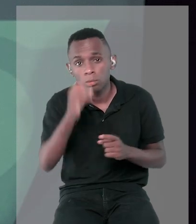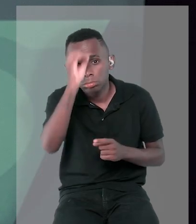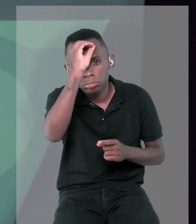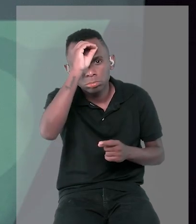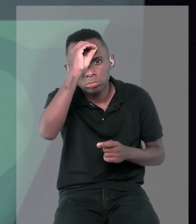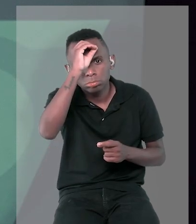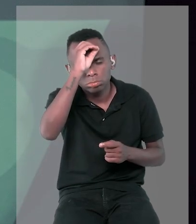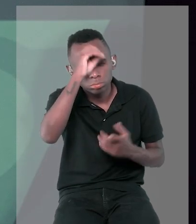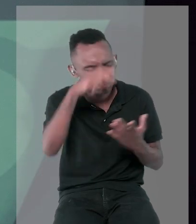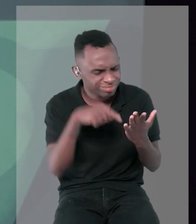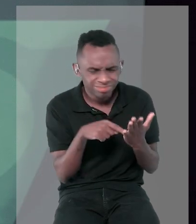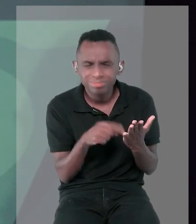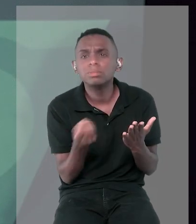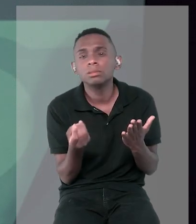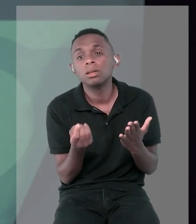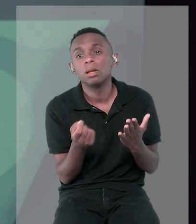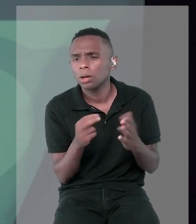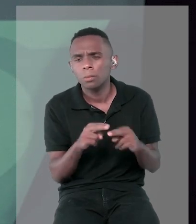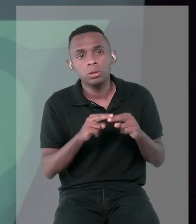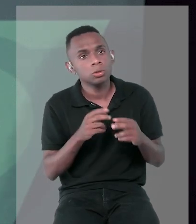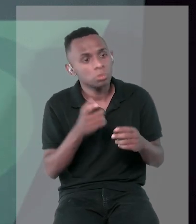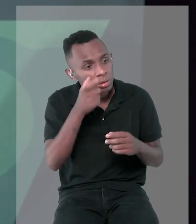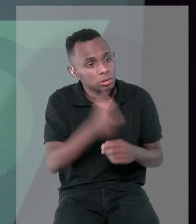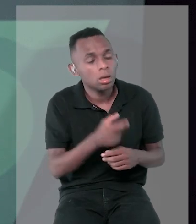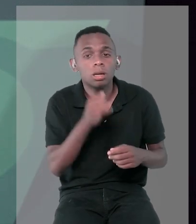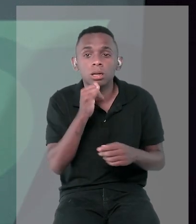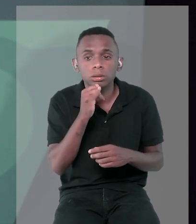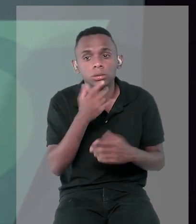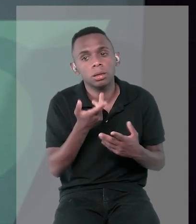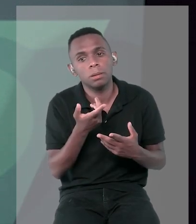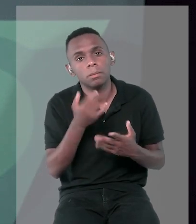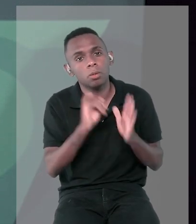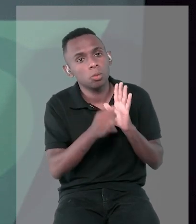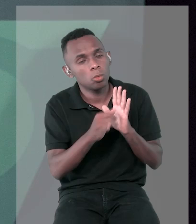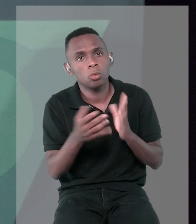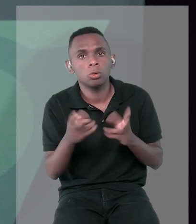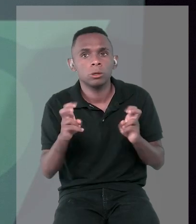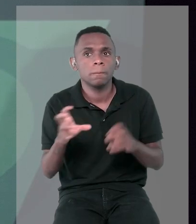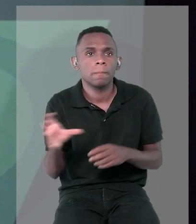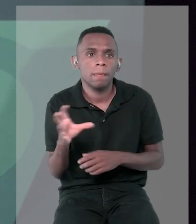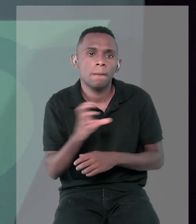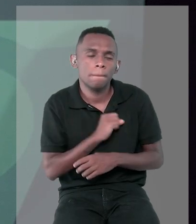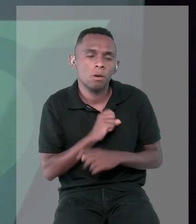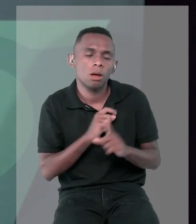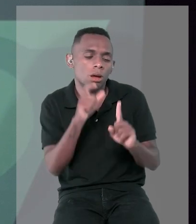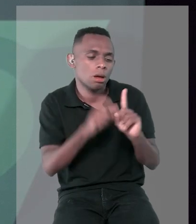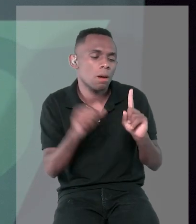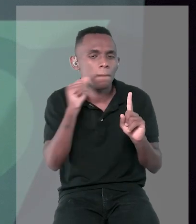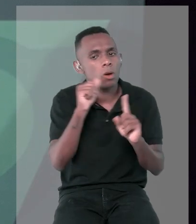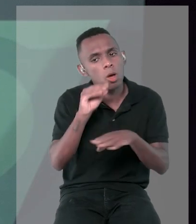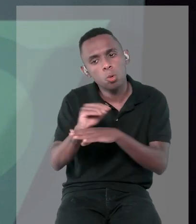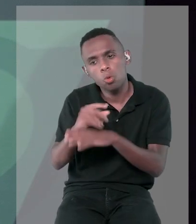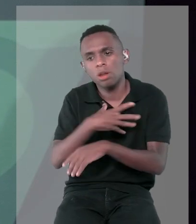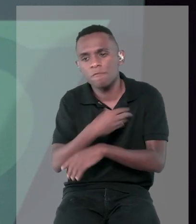entendia. Sabe? Foi isso que me fisgou. Porque, por exemplo, você pega um conto Amor, que é aquela mulher que fica cuidando de filho,